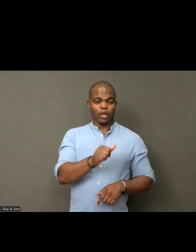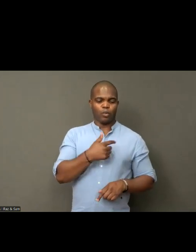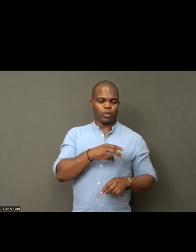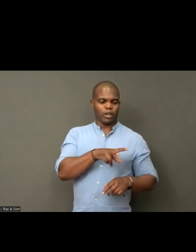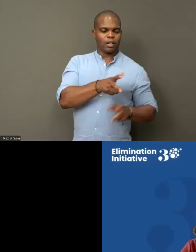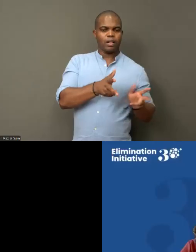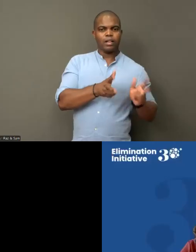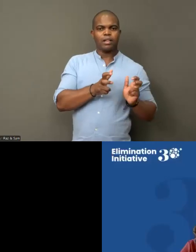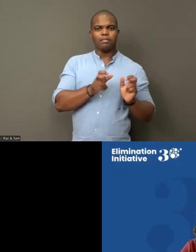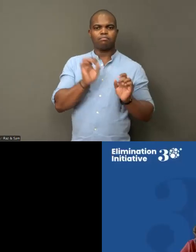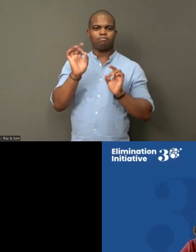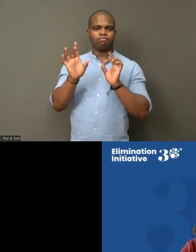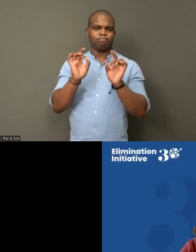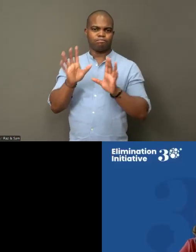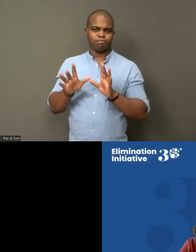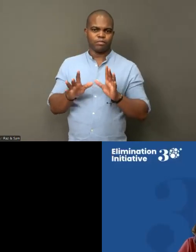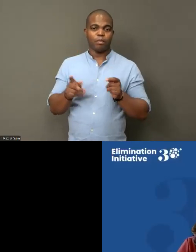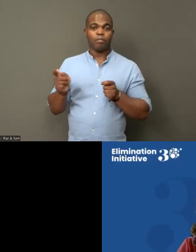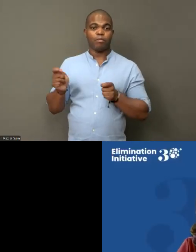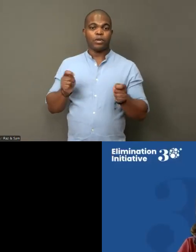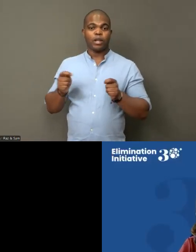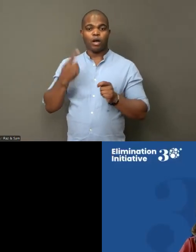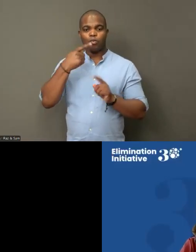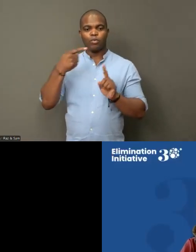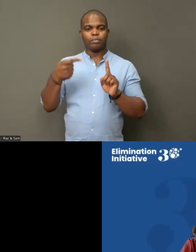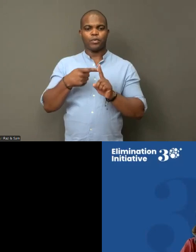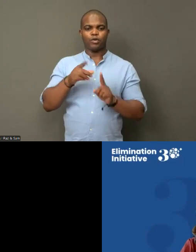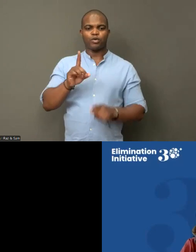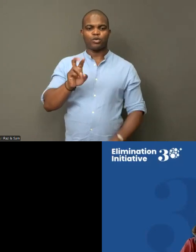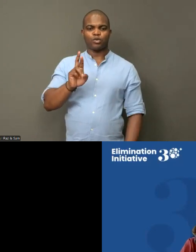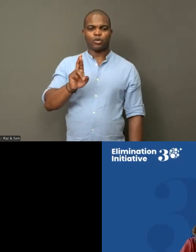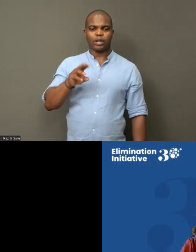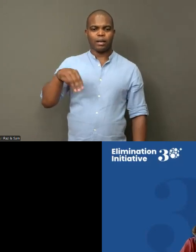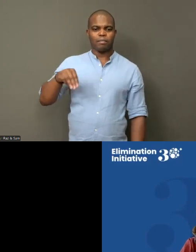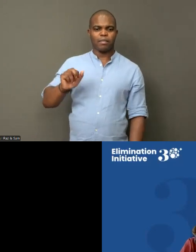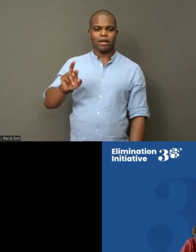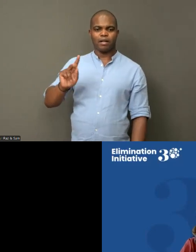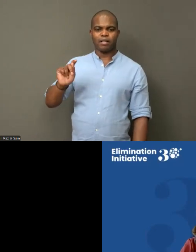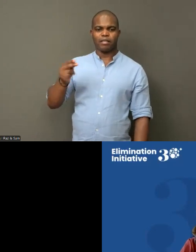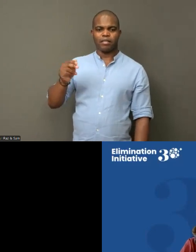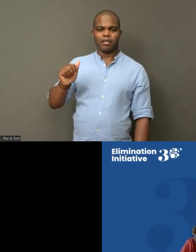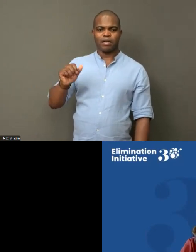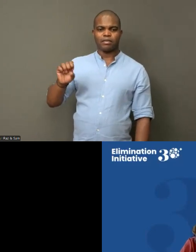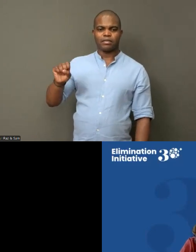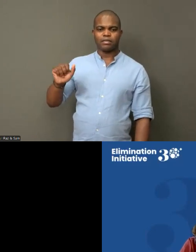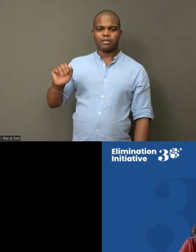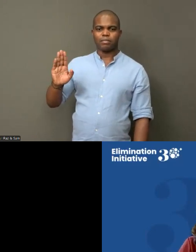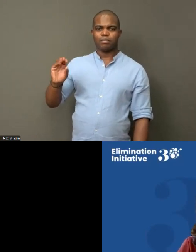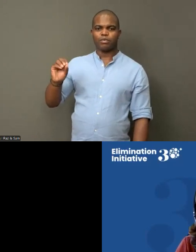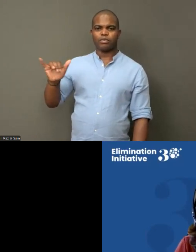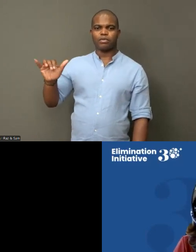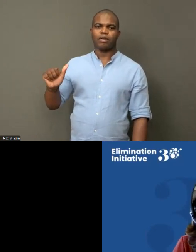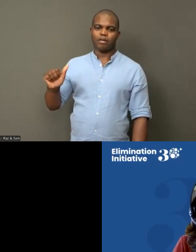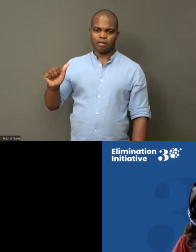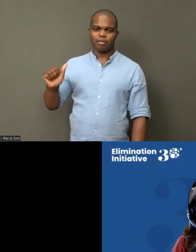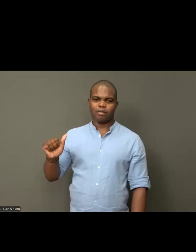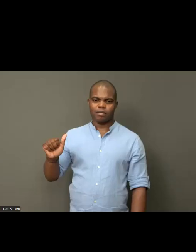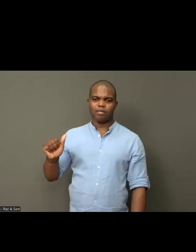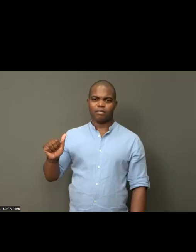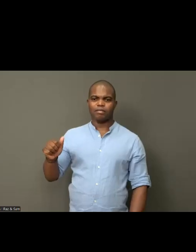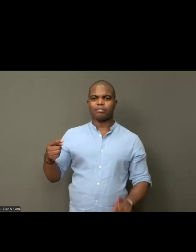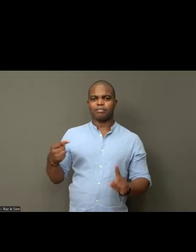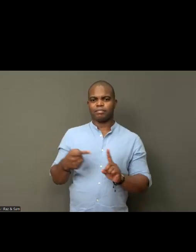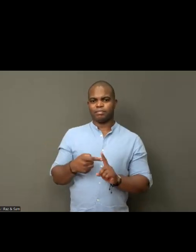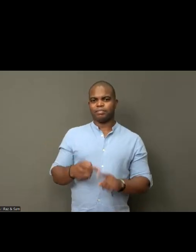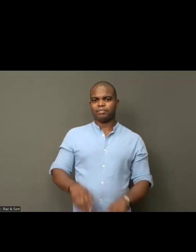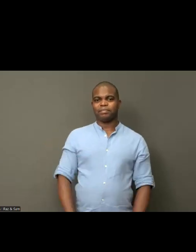a doutora Martha Saboyer, que é consultora senior da iniciativa da OPAS para eliminar doenças transmissíveis. Bem-vinda, doutora Saboyer. Muito